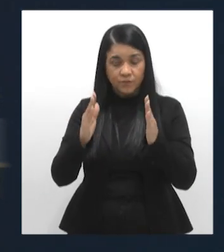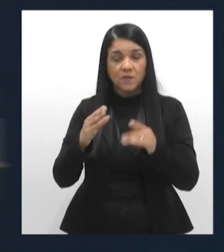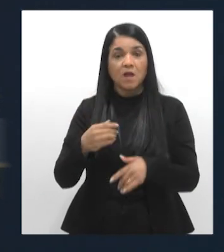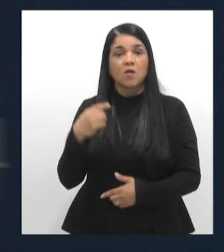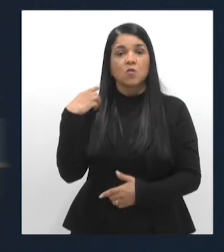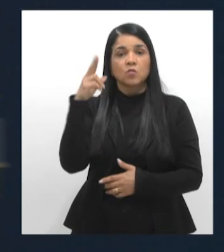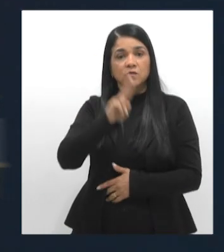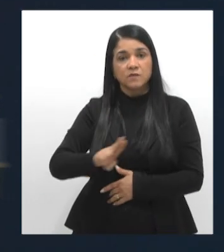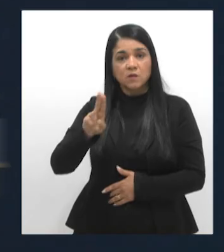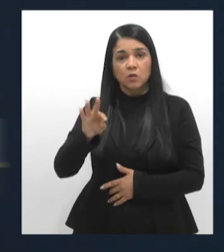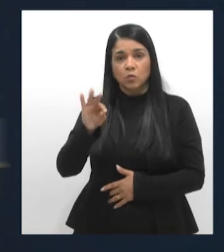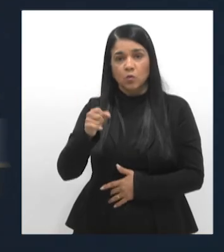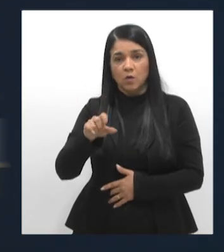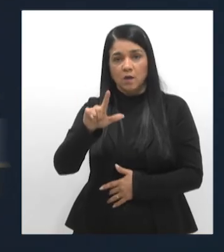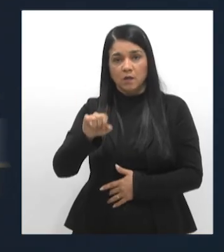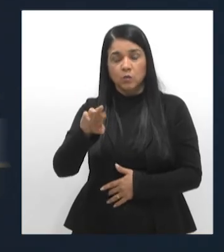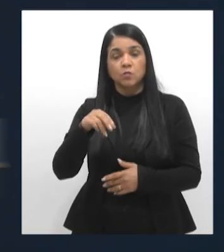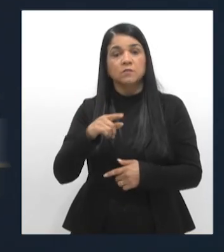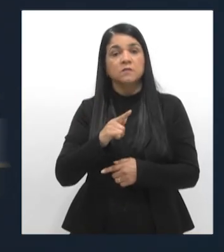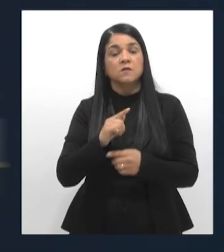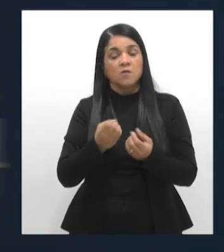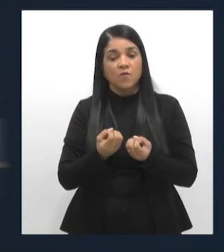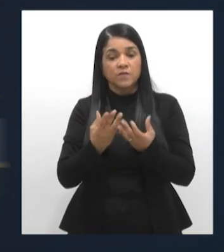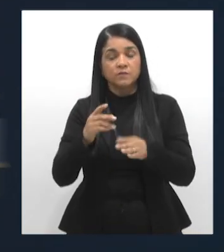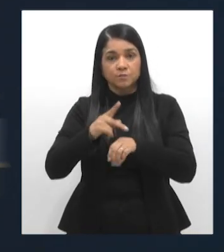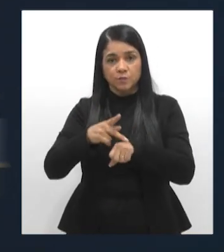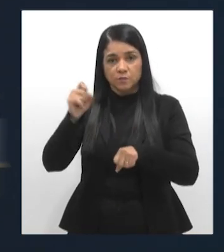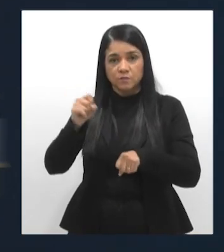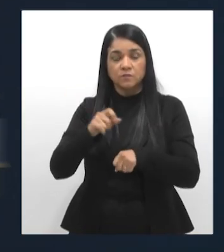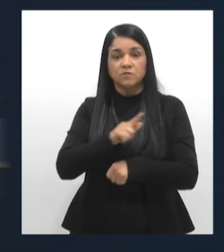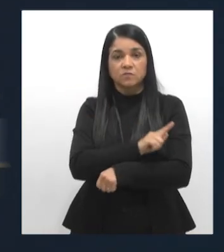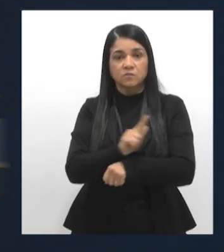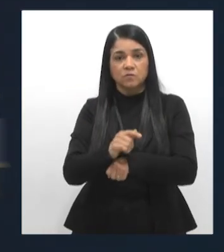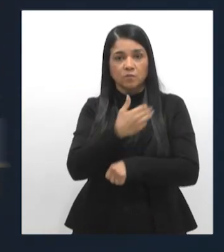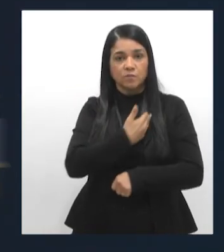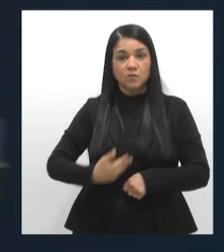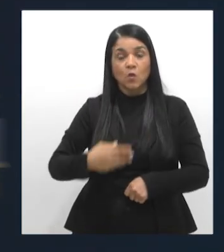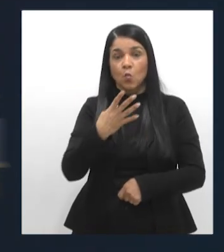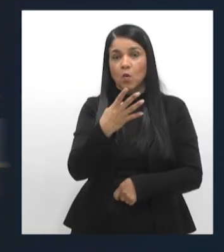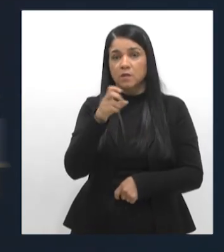ofertou a pós-graduação em Gestão Pública com 45 alunos